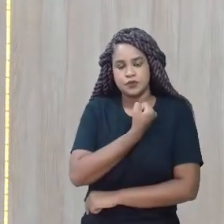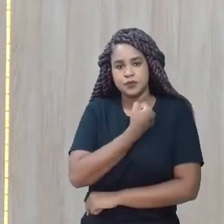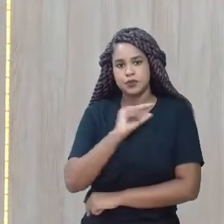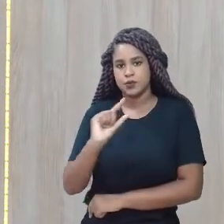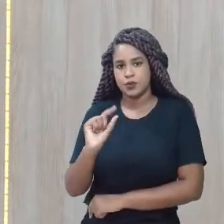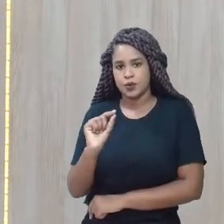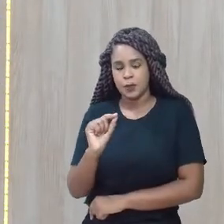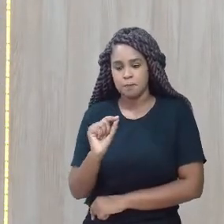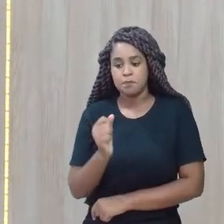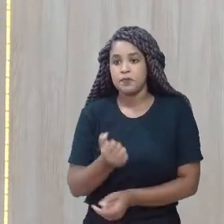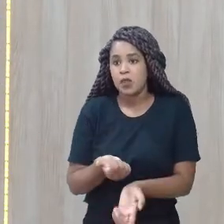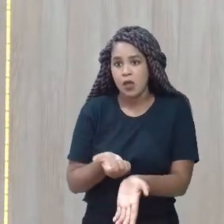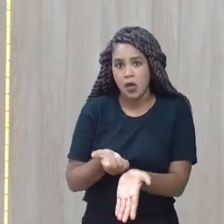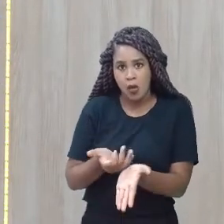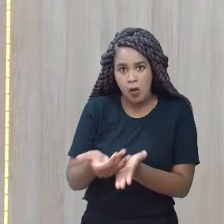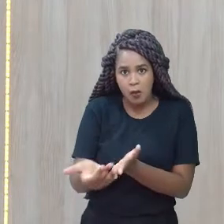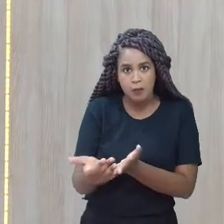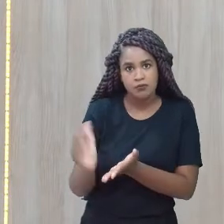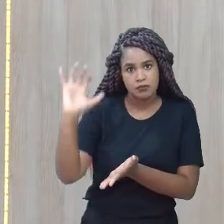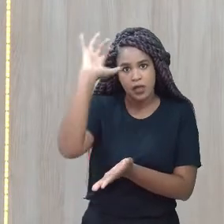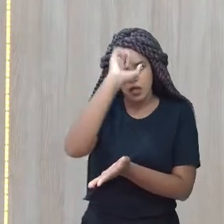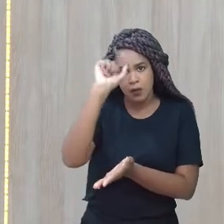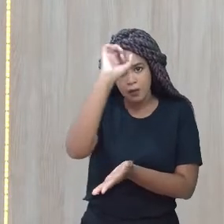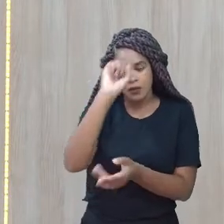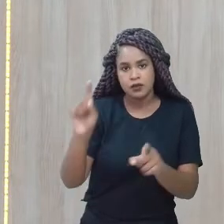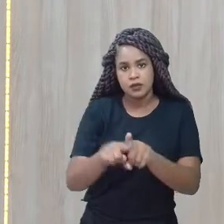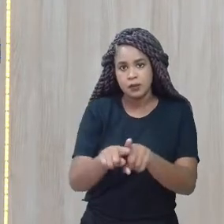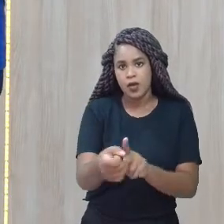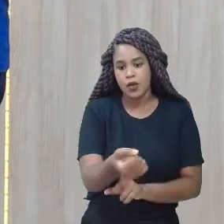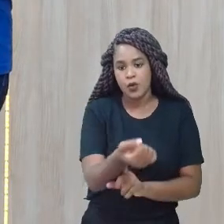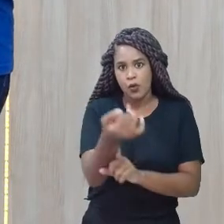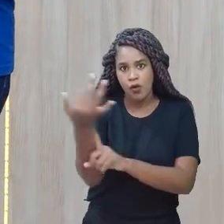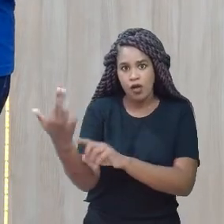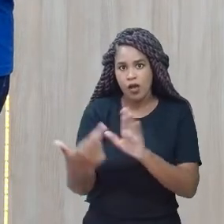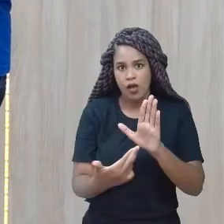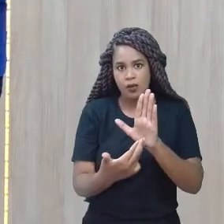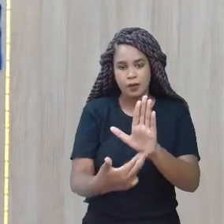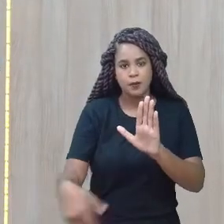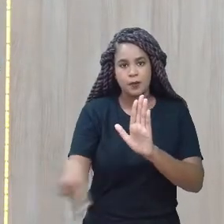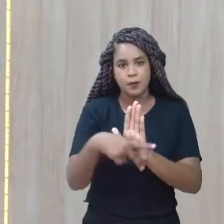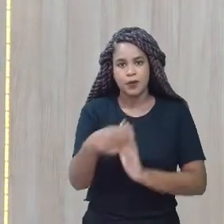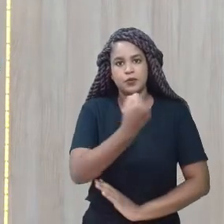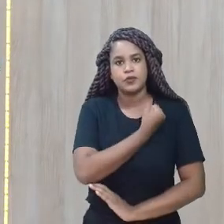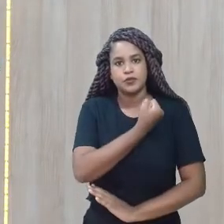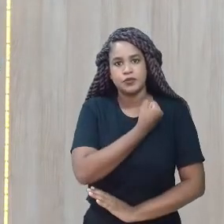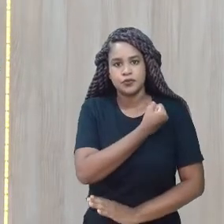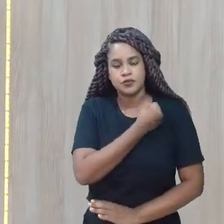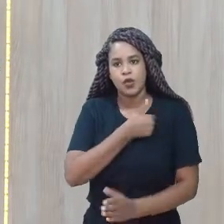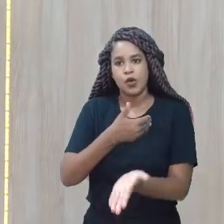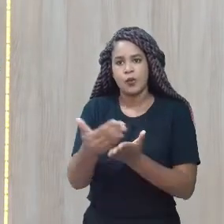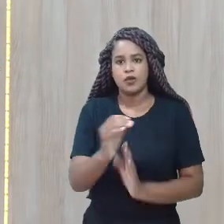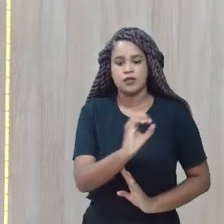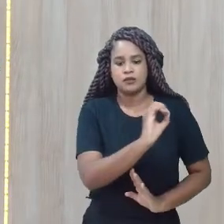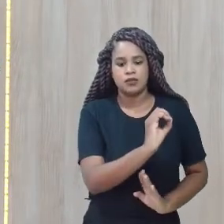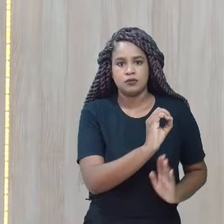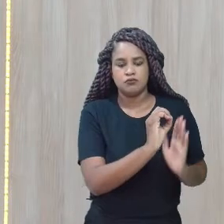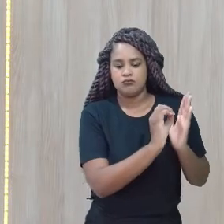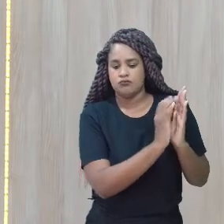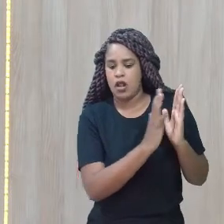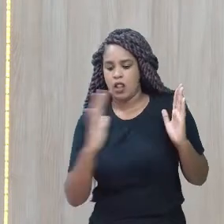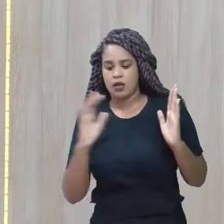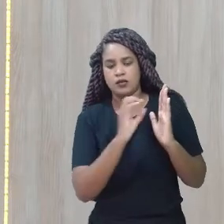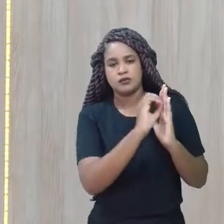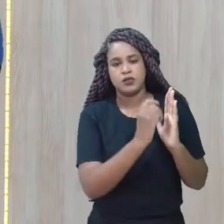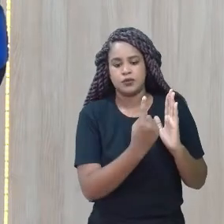são os iniciais que a gente aprende, a quantidade representada por eles, começando a partir do zero ali, ó,